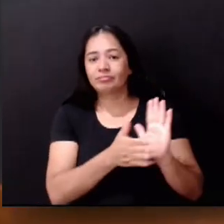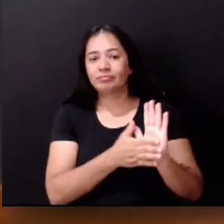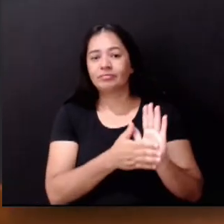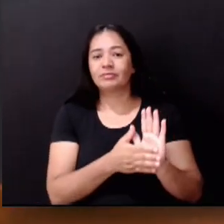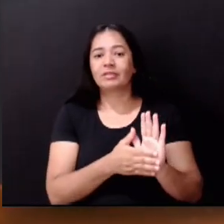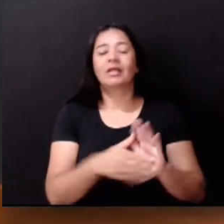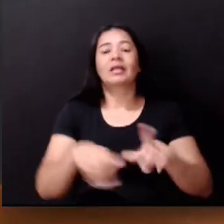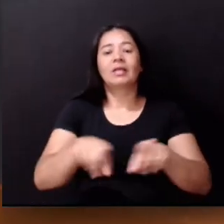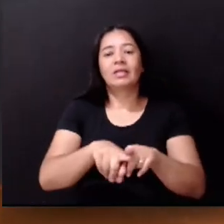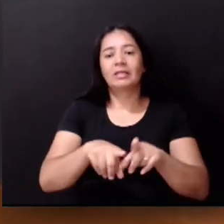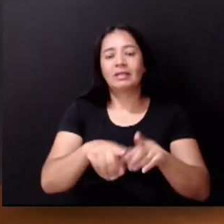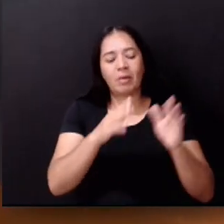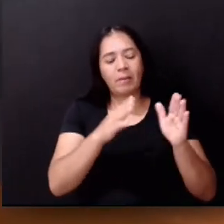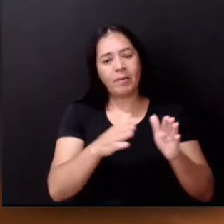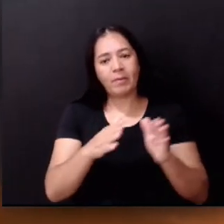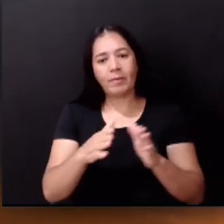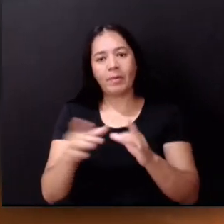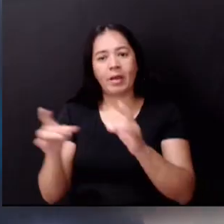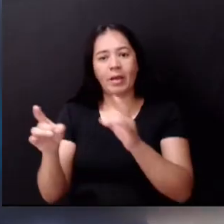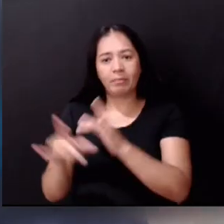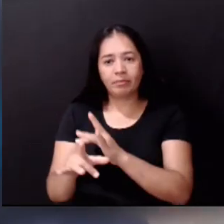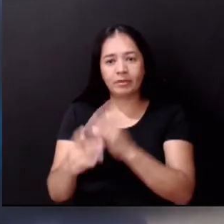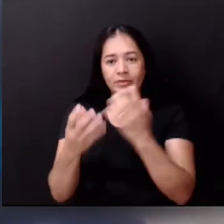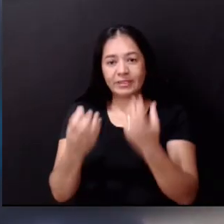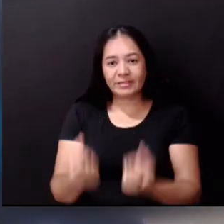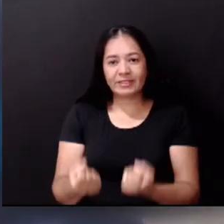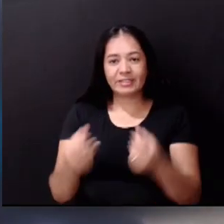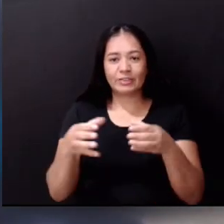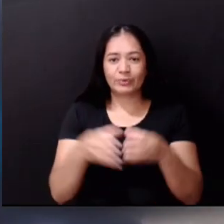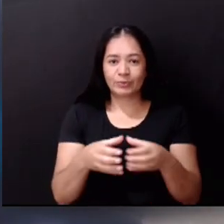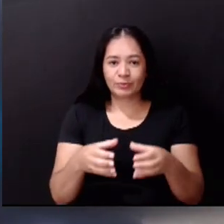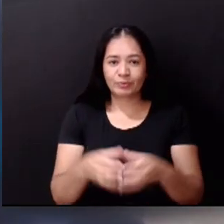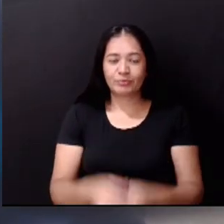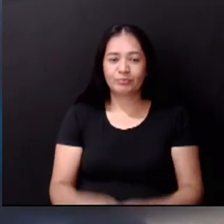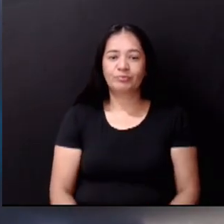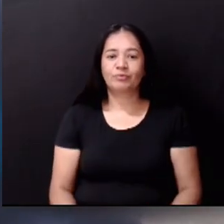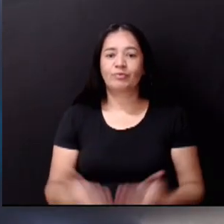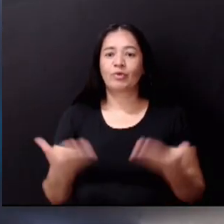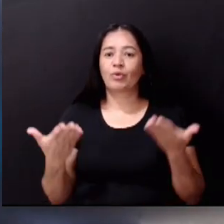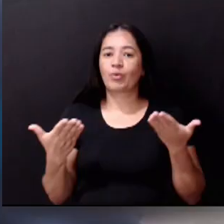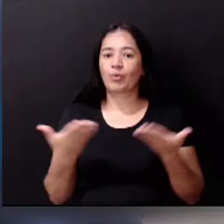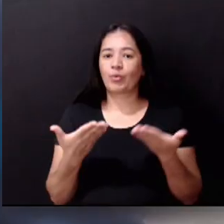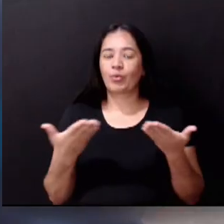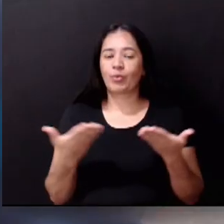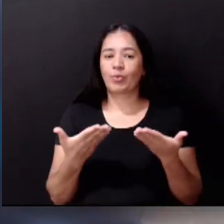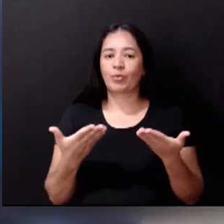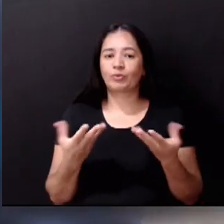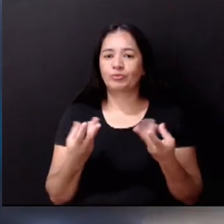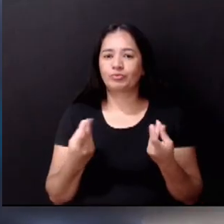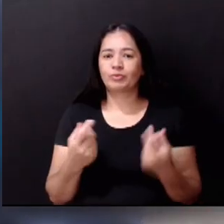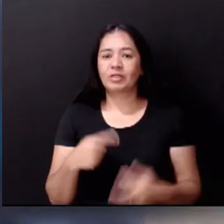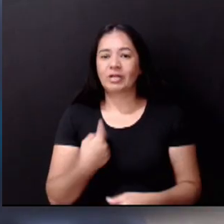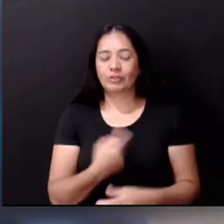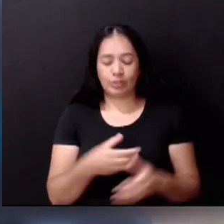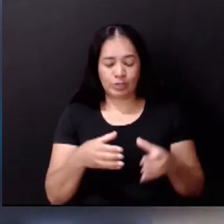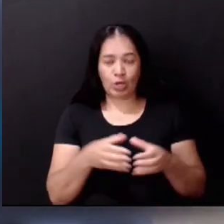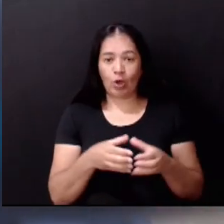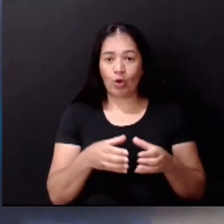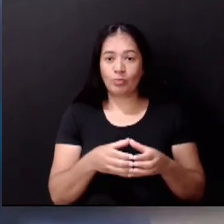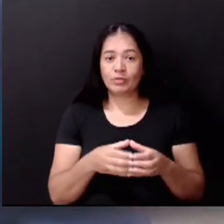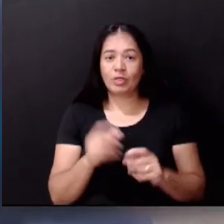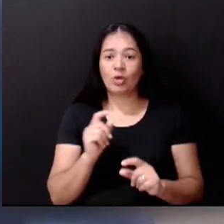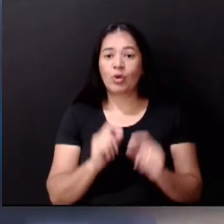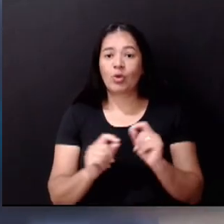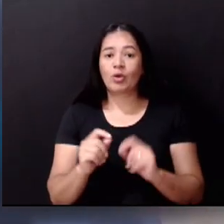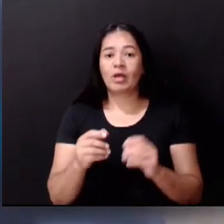o parecer favorável do colegiado. Hoje passou pela nossa comissão esse da Procuradoria das Mulheres aqui